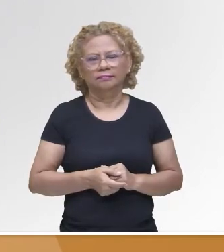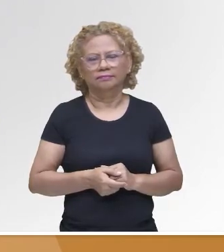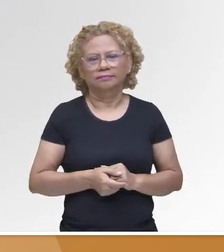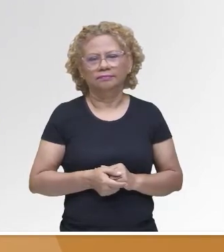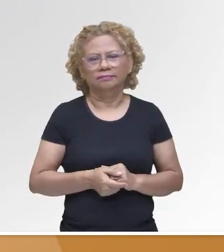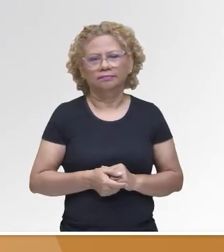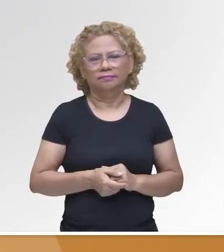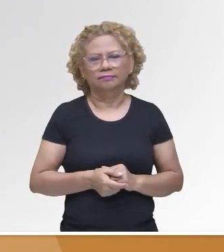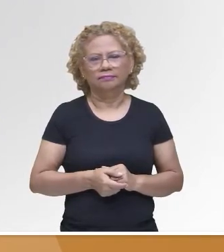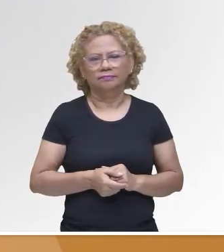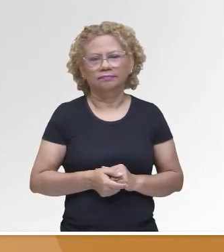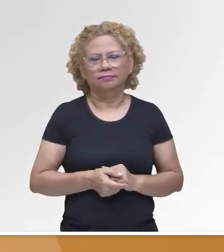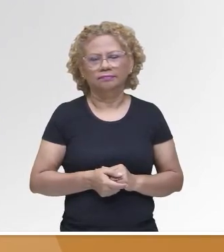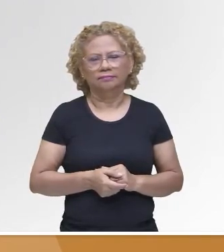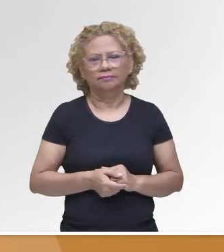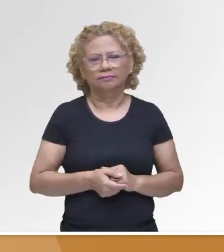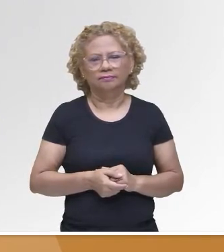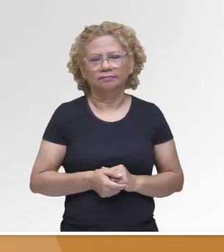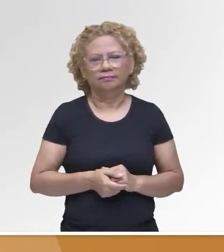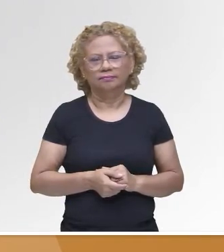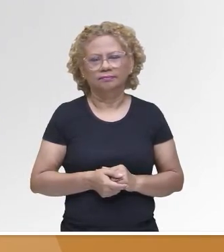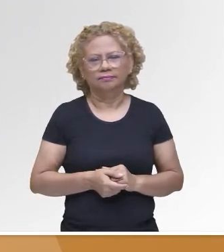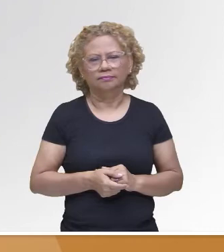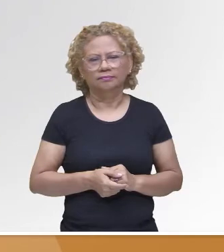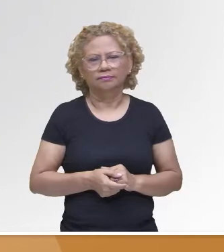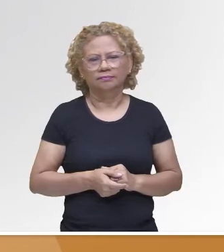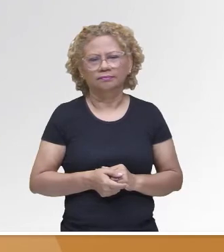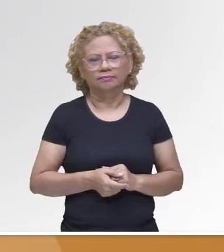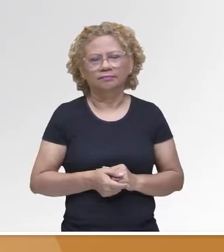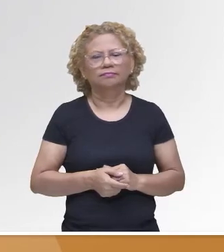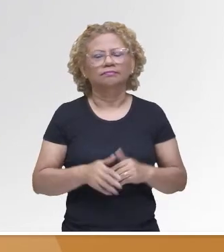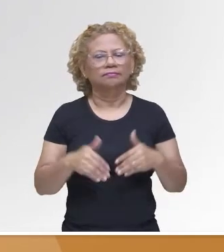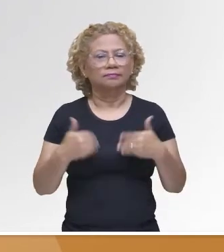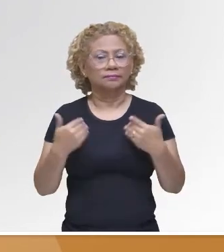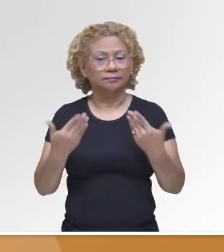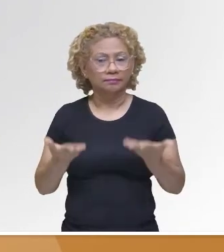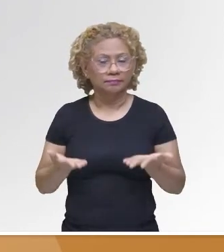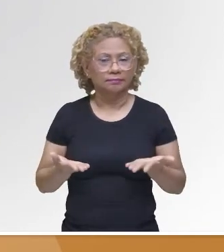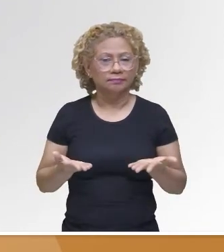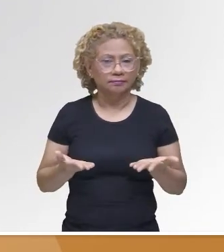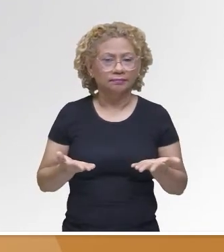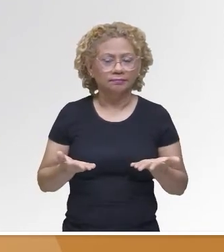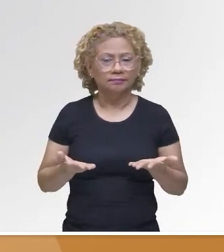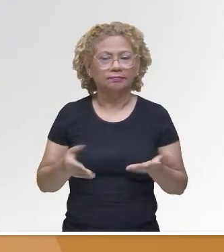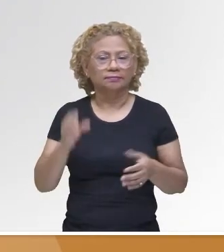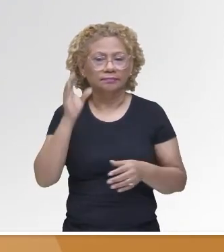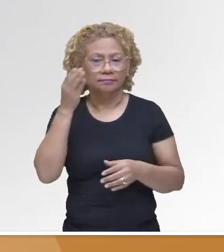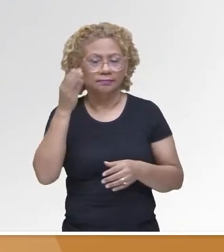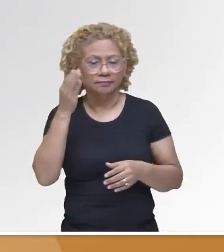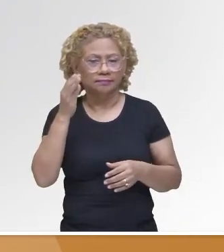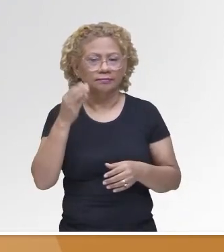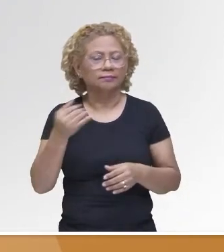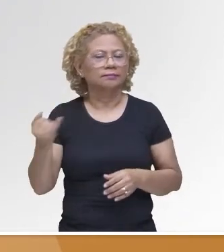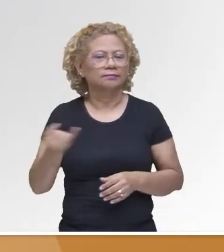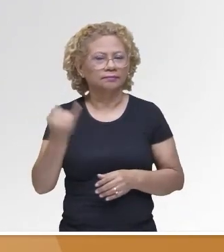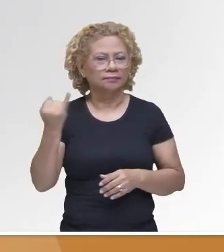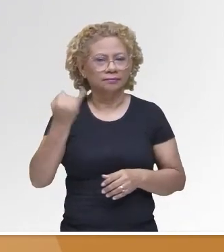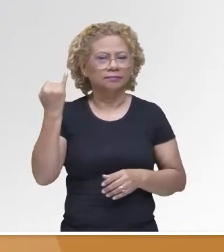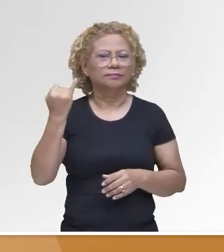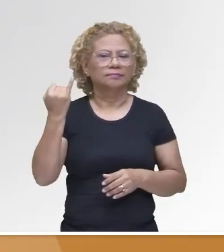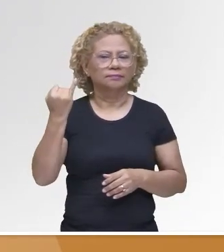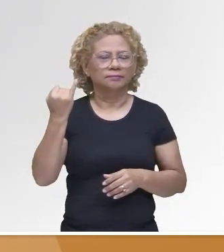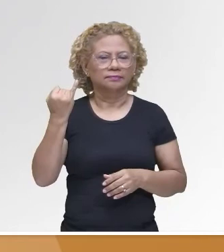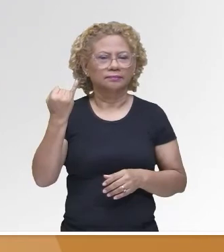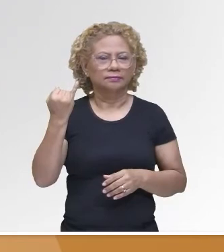questão científica. Então, o conhecimento científico tem essa especificidade, né,